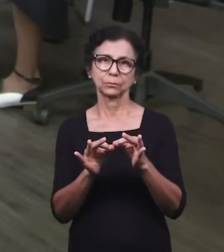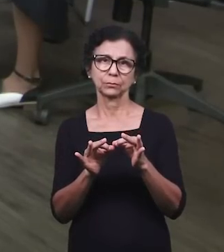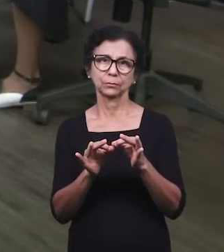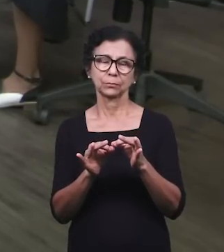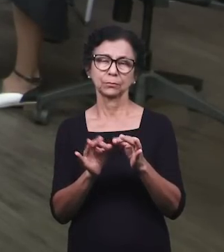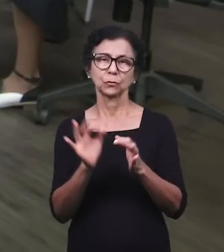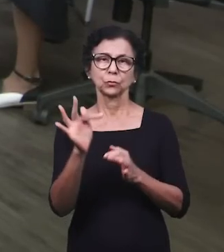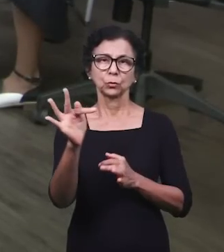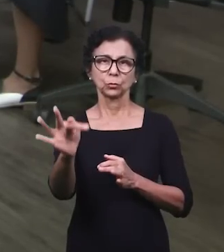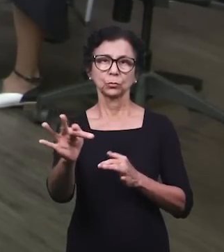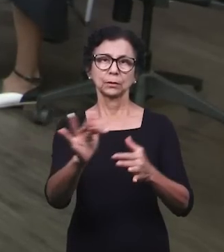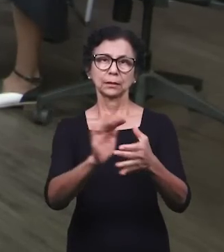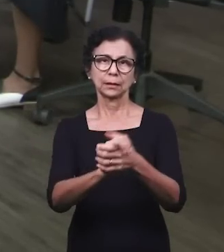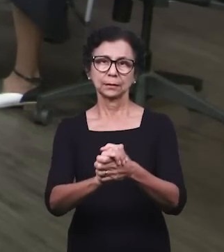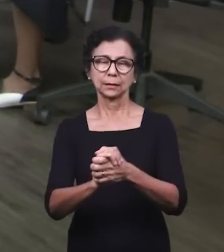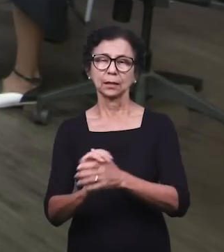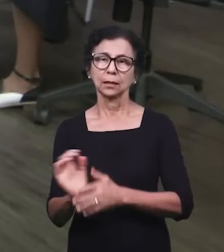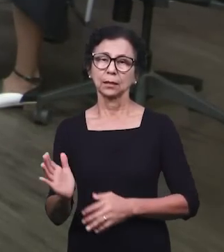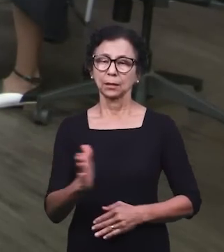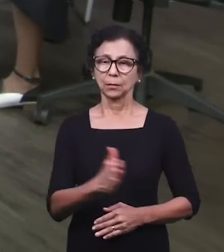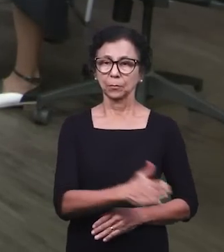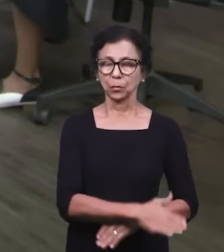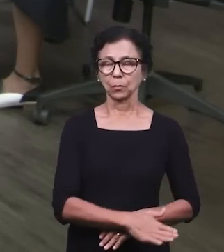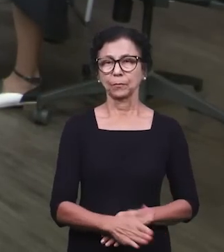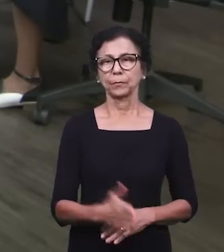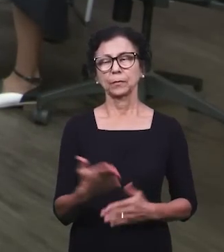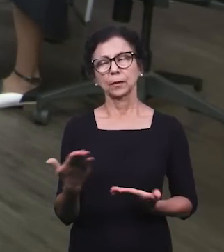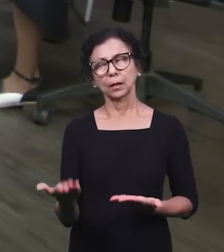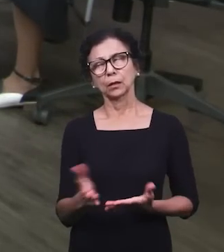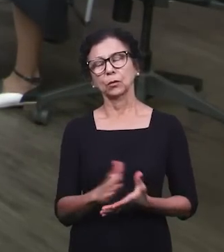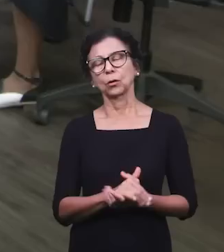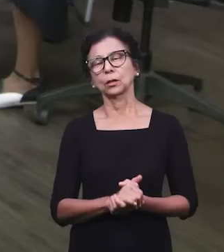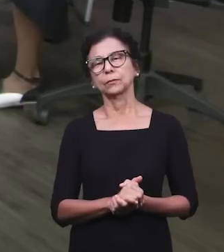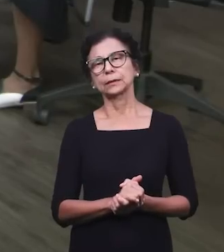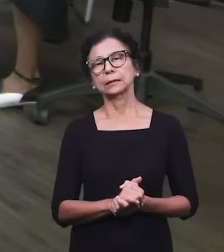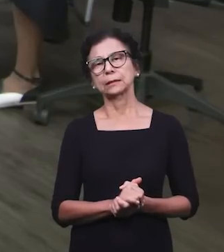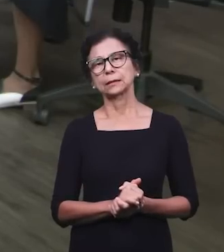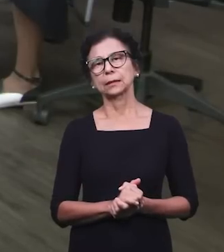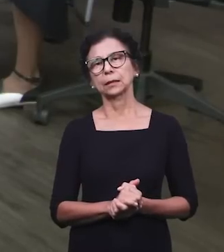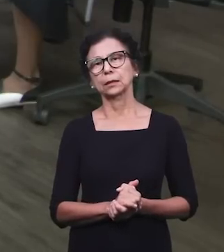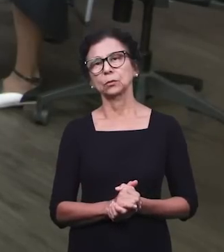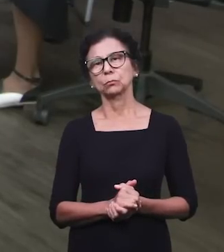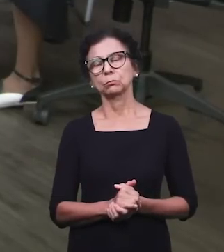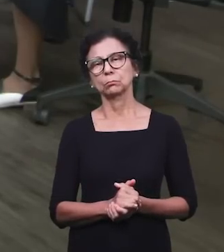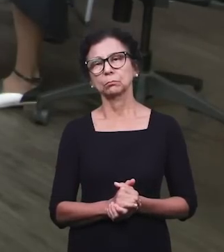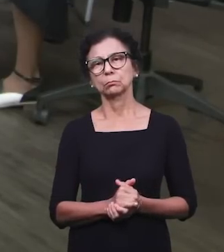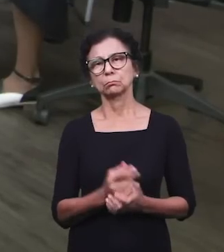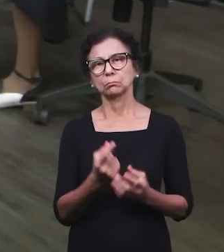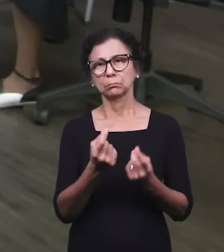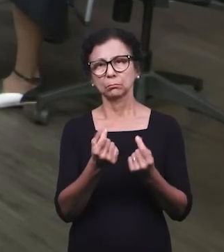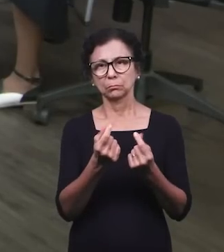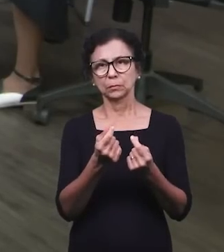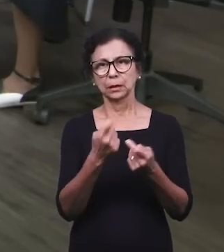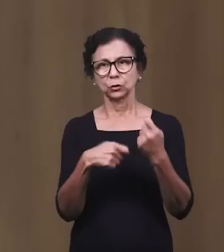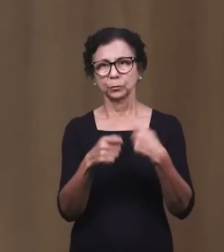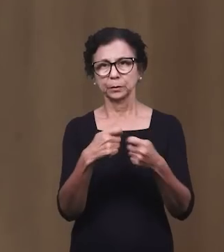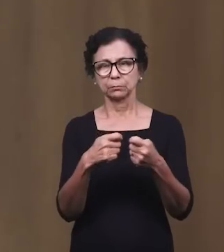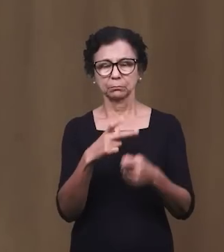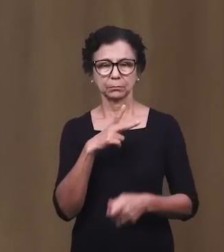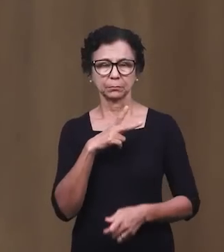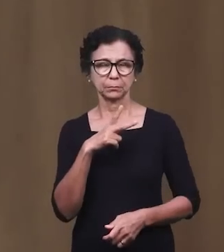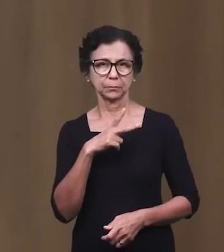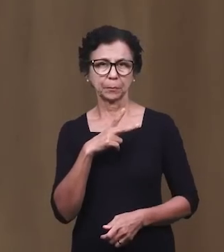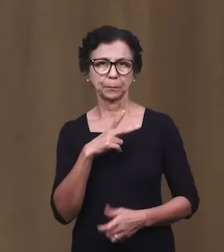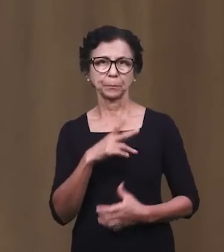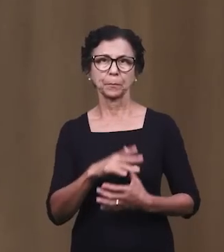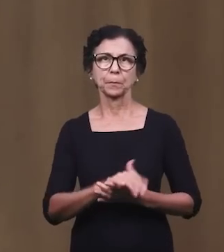estamos saindo então de um orçamento pessoal, de alguém que é solteiro, às vezes, na maioria das